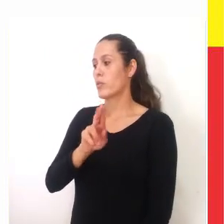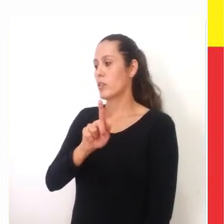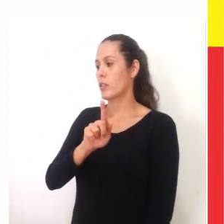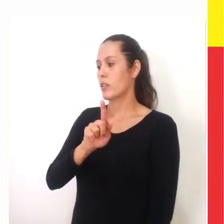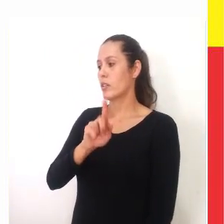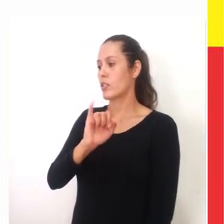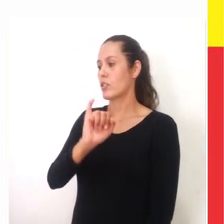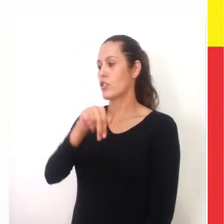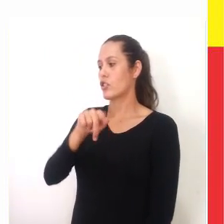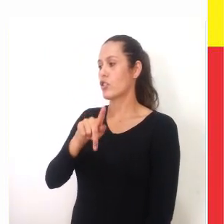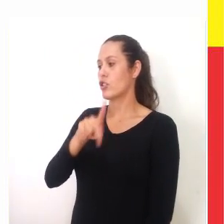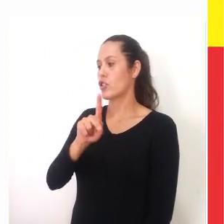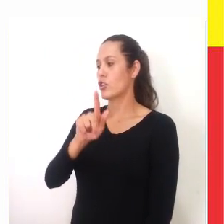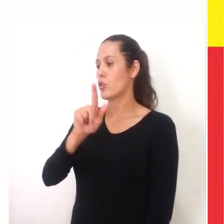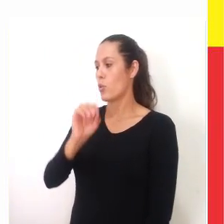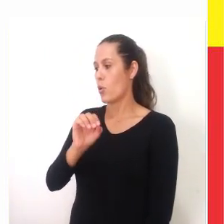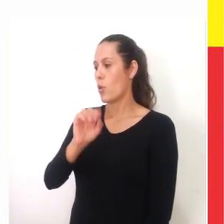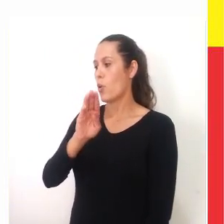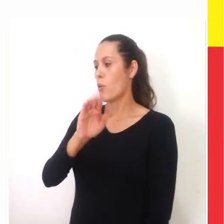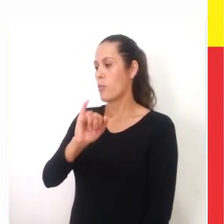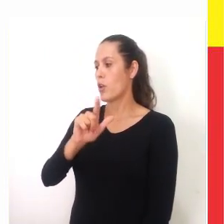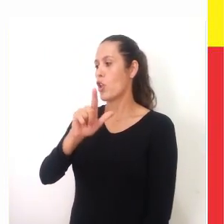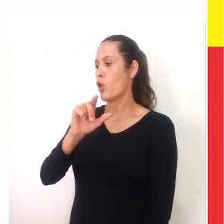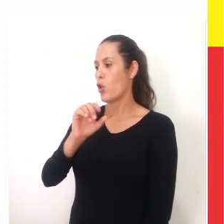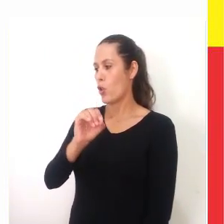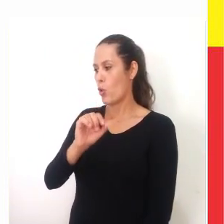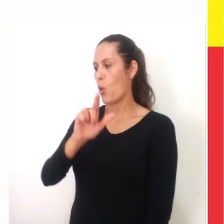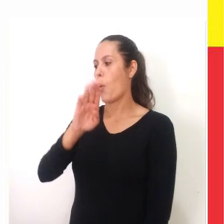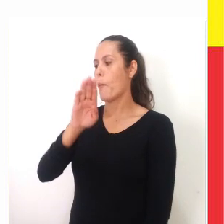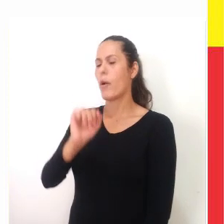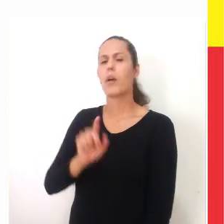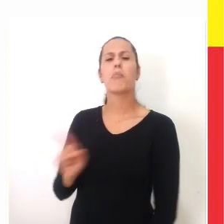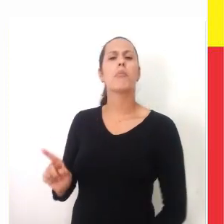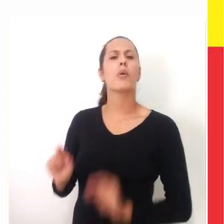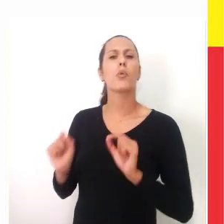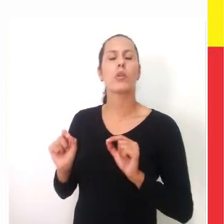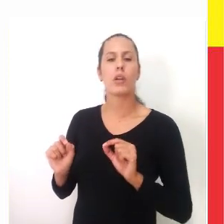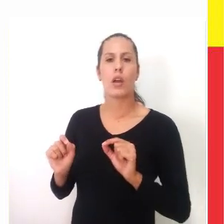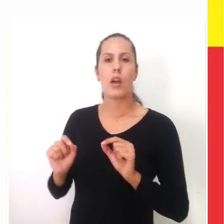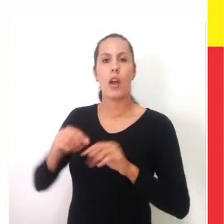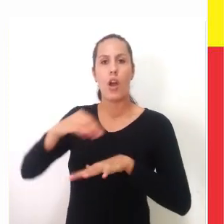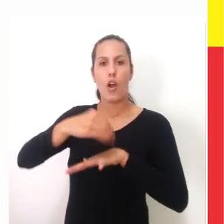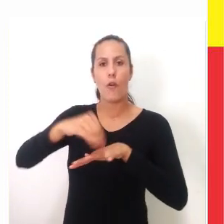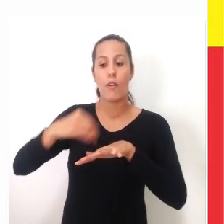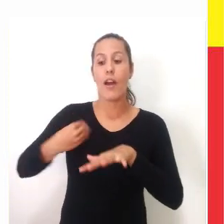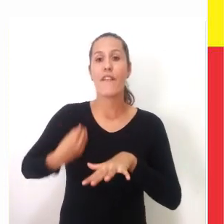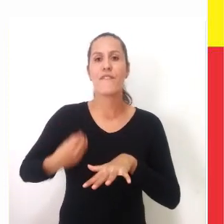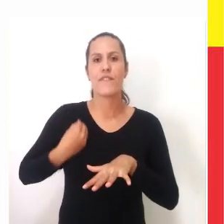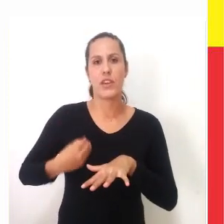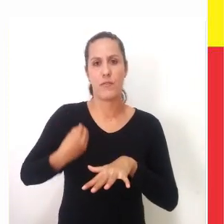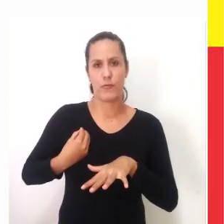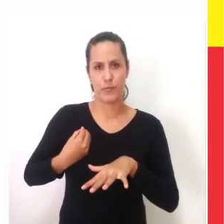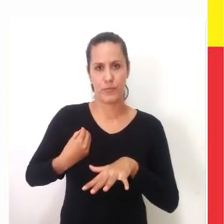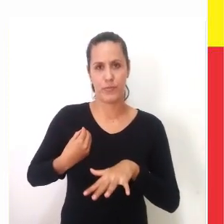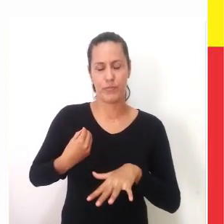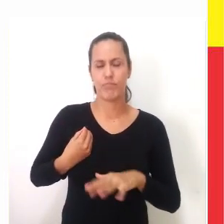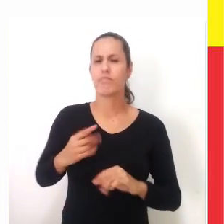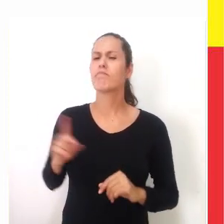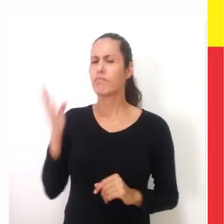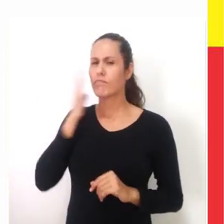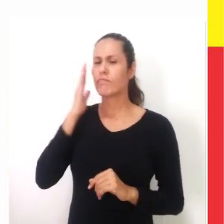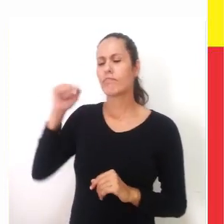ginkgo biloba. E o que é ginkgo biloba? É um fóssil vivo. A gente sabe que